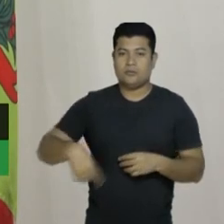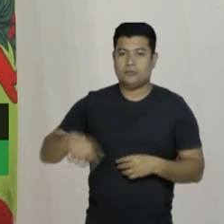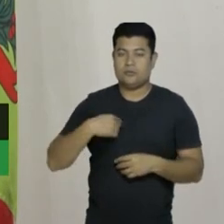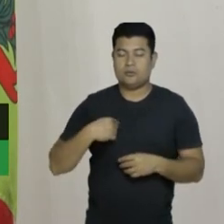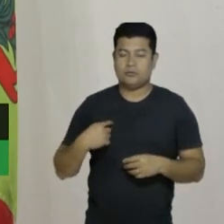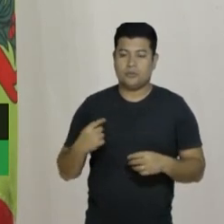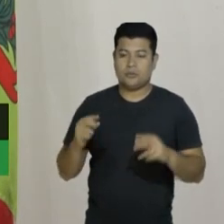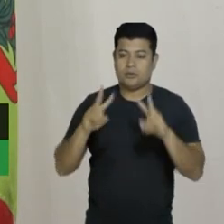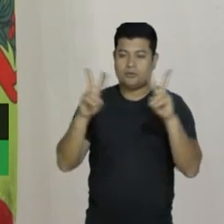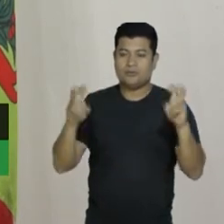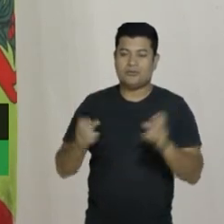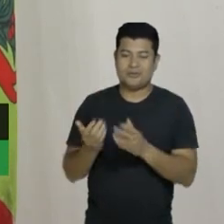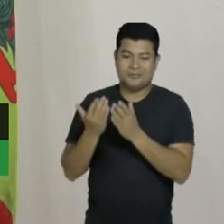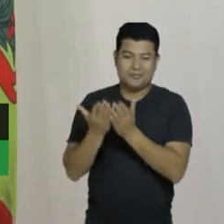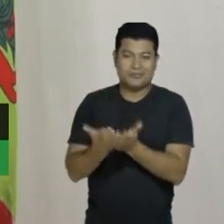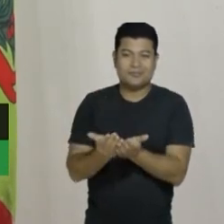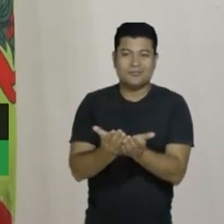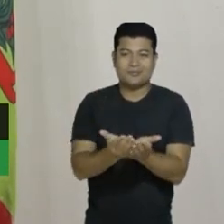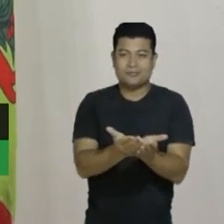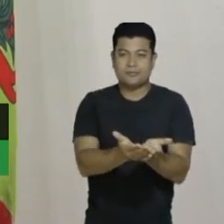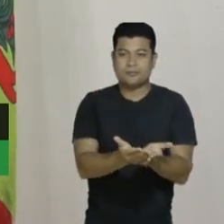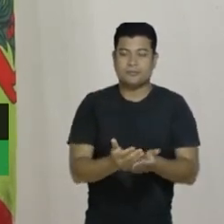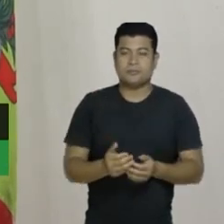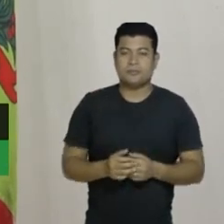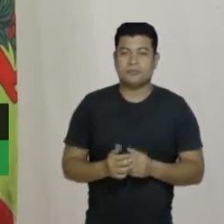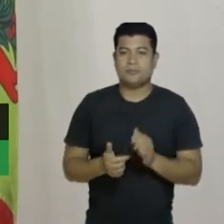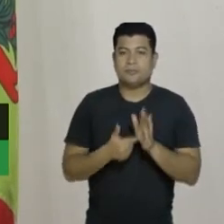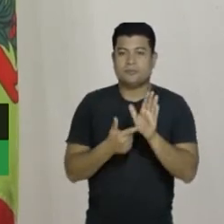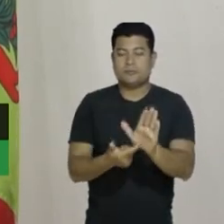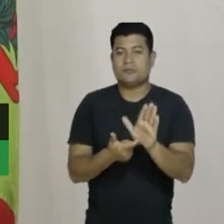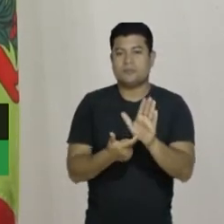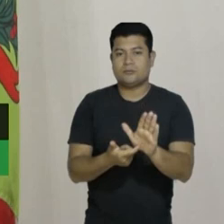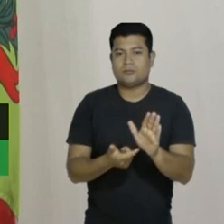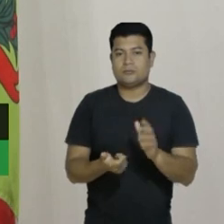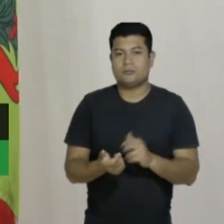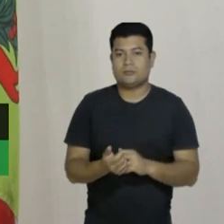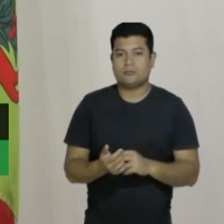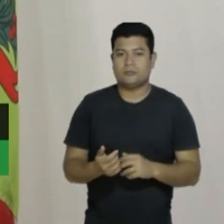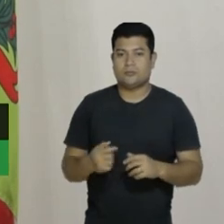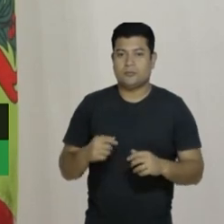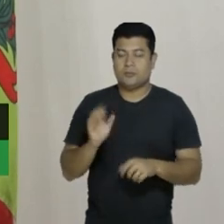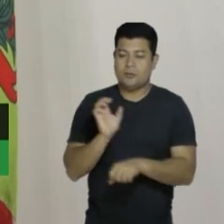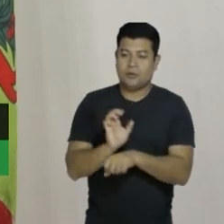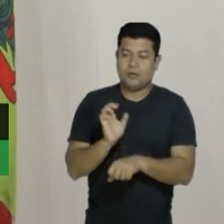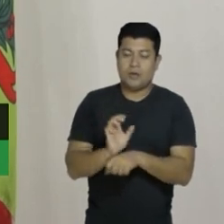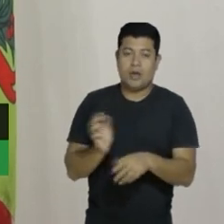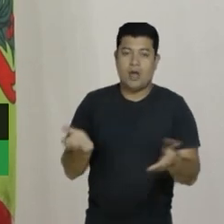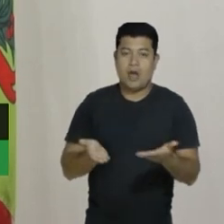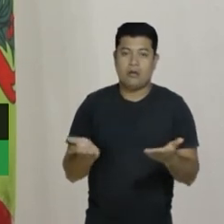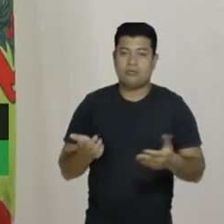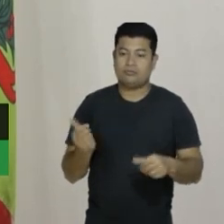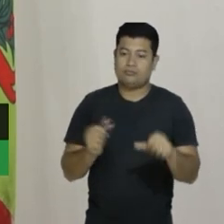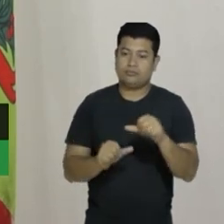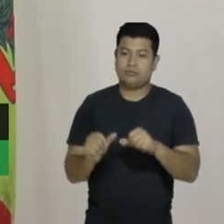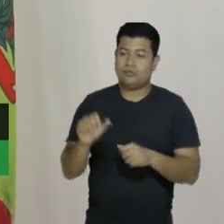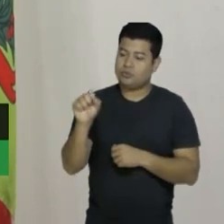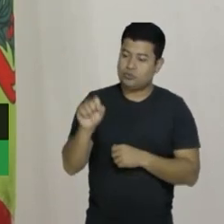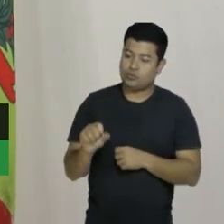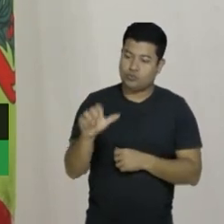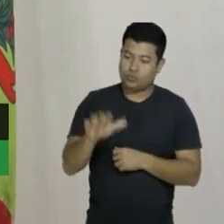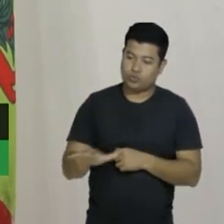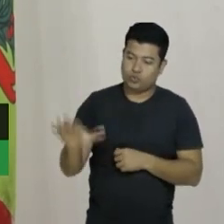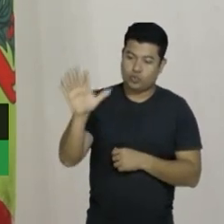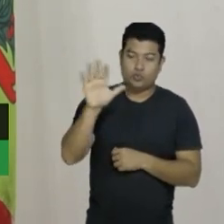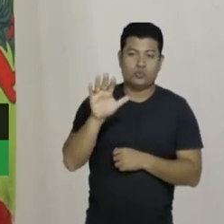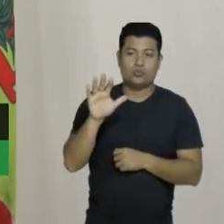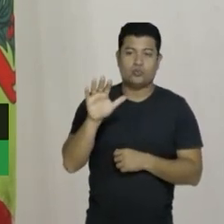marítimo e apresentar o evento marítimo. A princípio, no nível estadual, agora estamos fazendo o evento sul-brasileiro. E